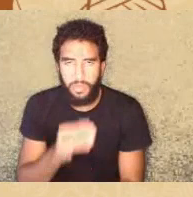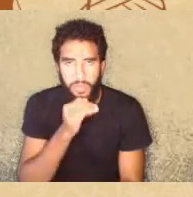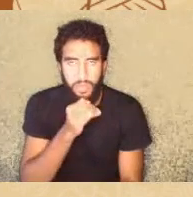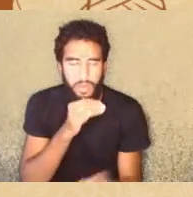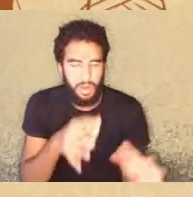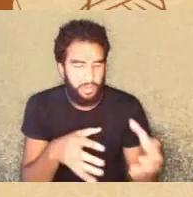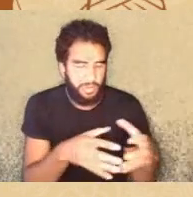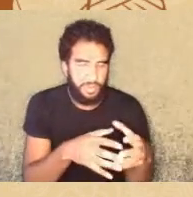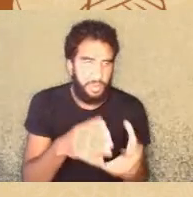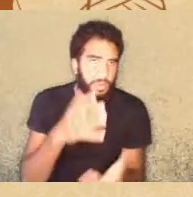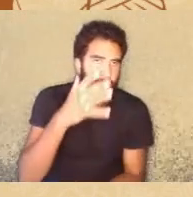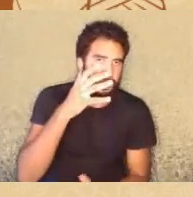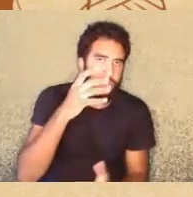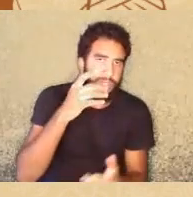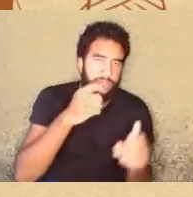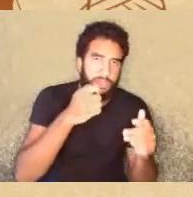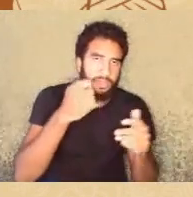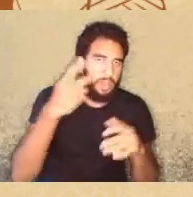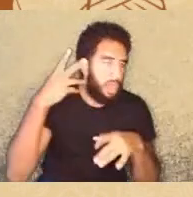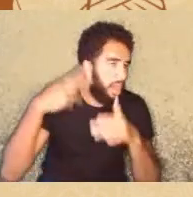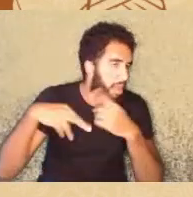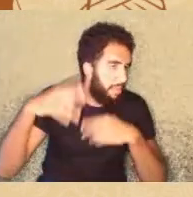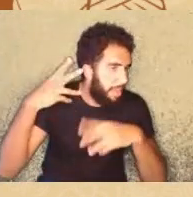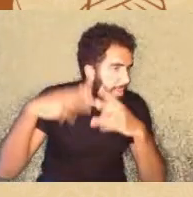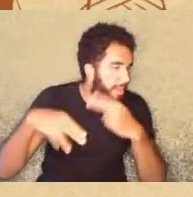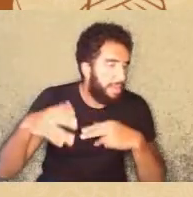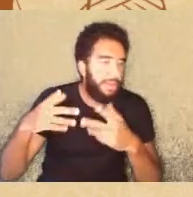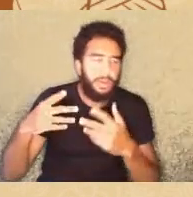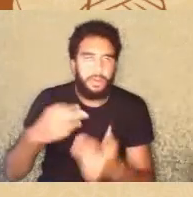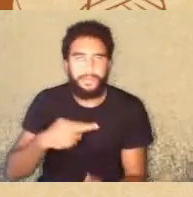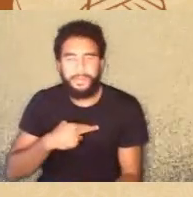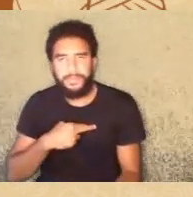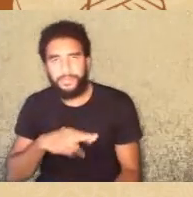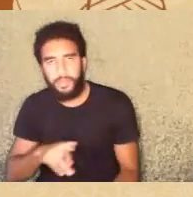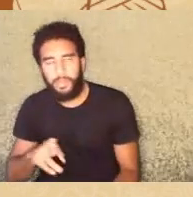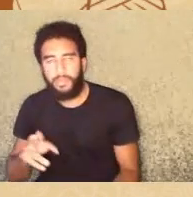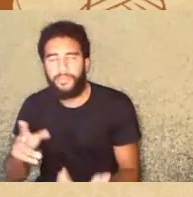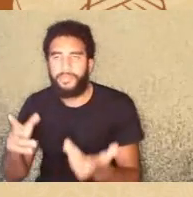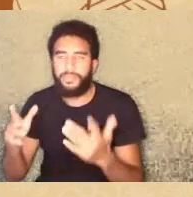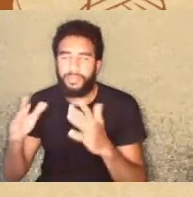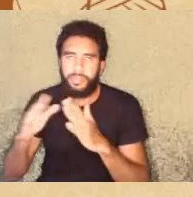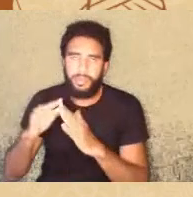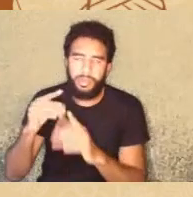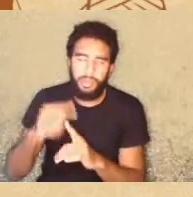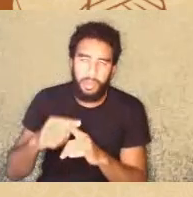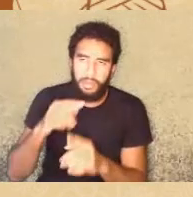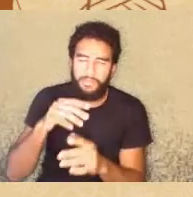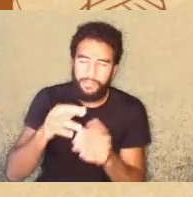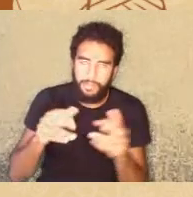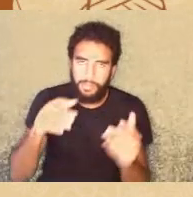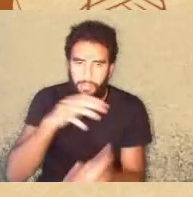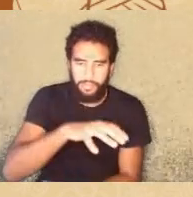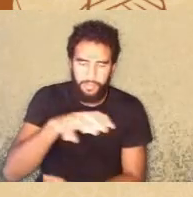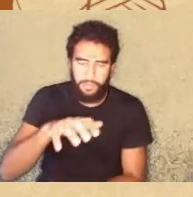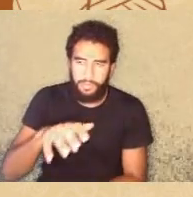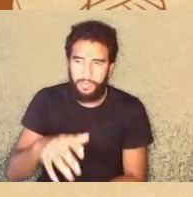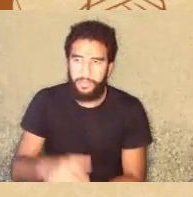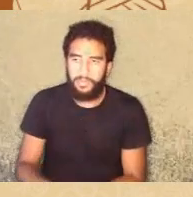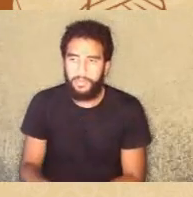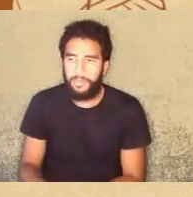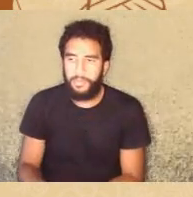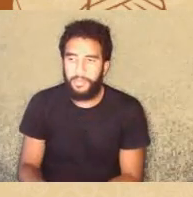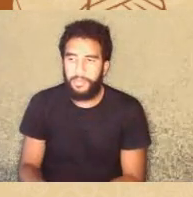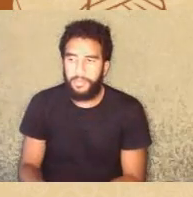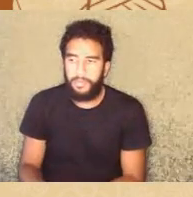os salões, enfim, a igreja e tudo mais, também num sentido que não seja, pensando na psicologia, né, que